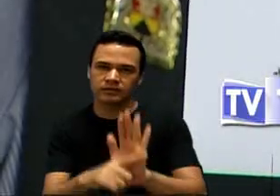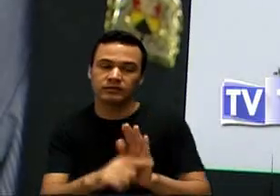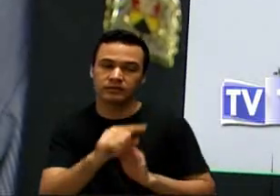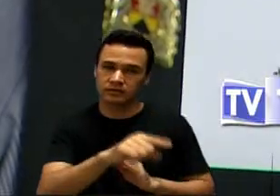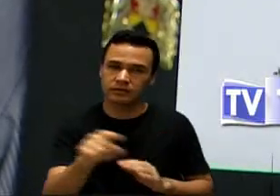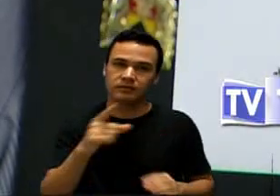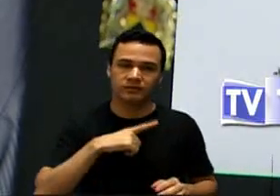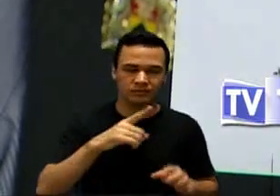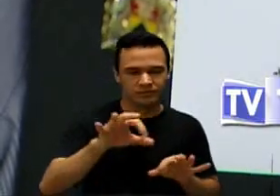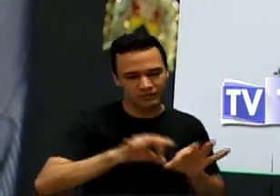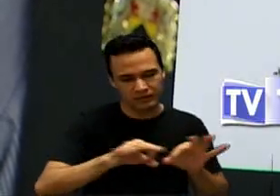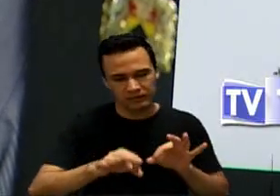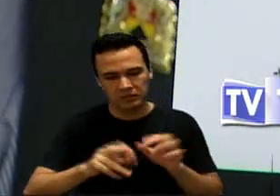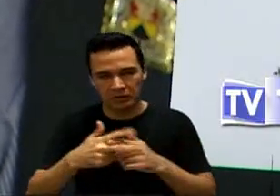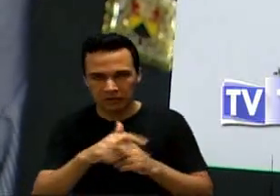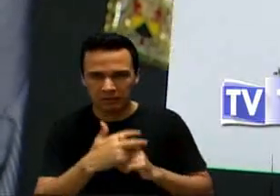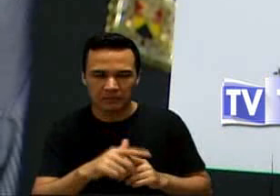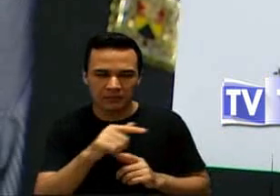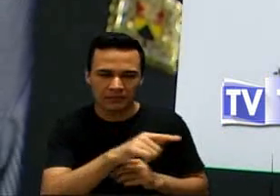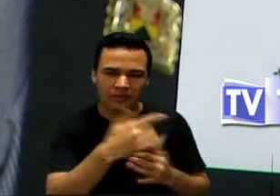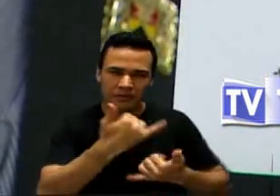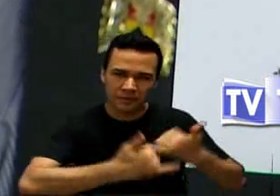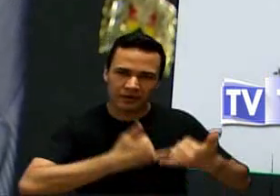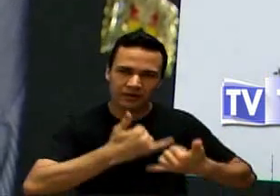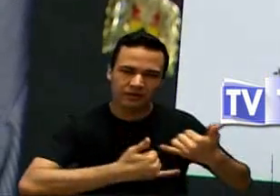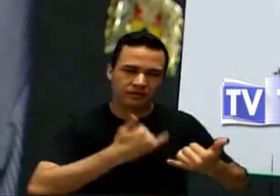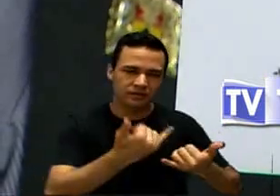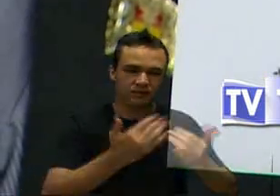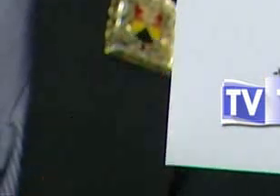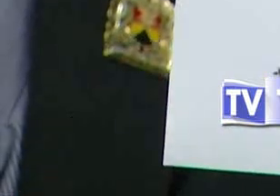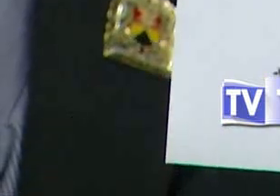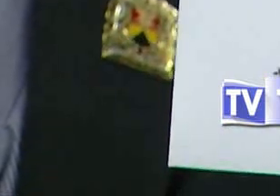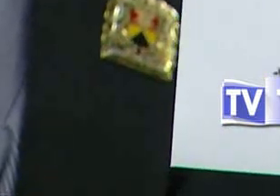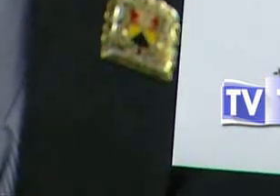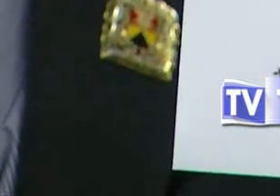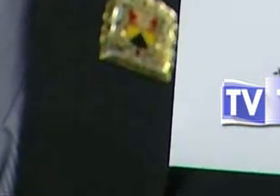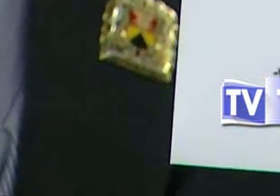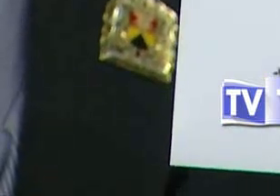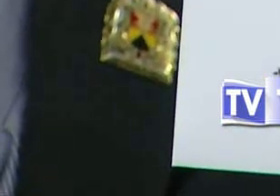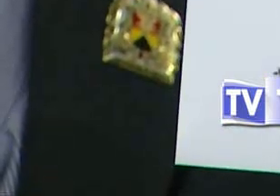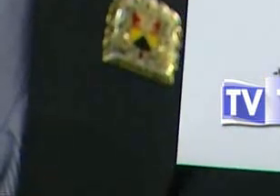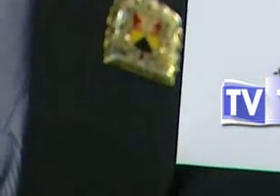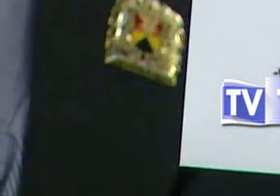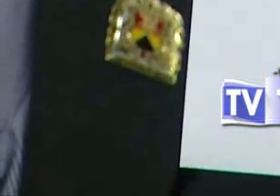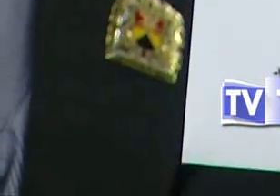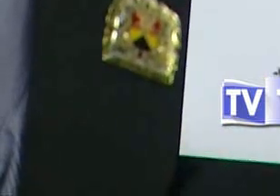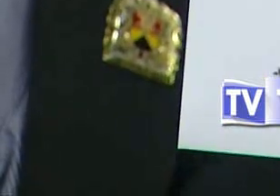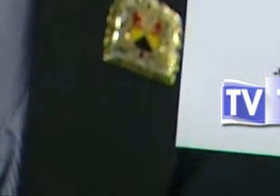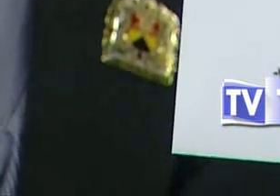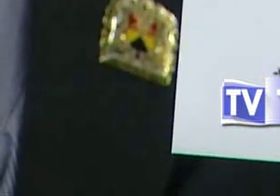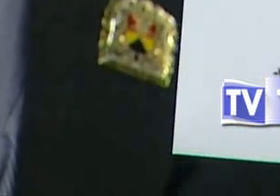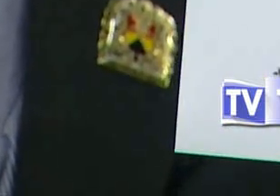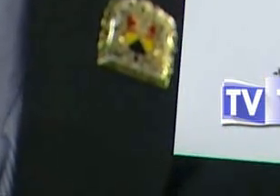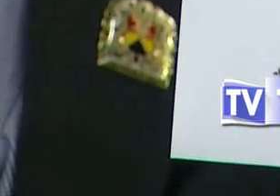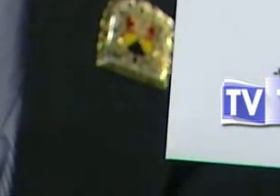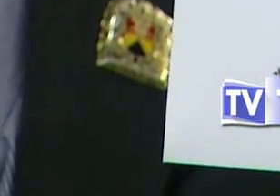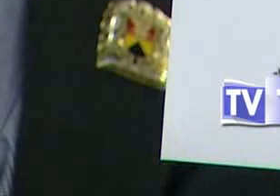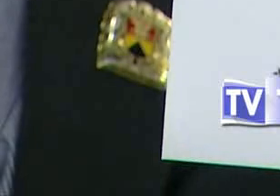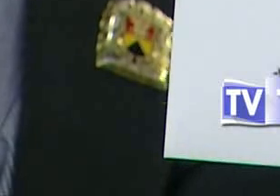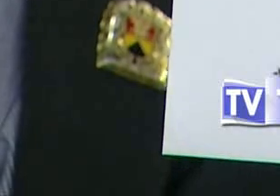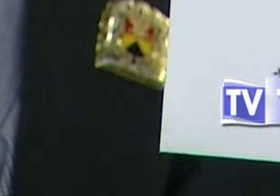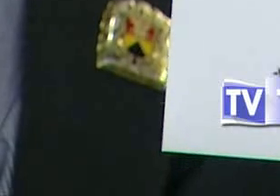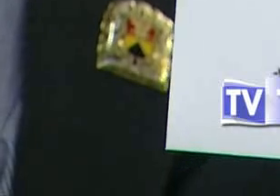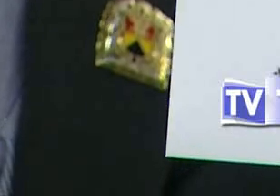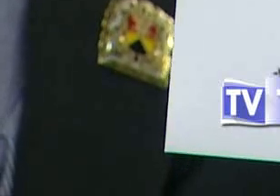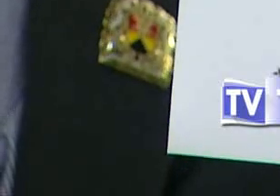manualmente faz esses brinquedos com pneus nas escolas. Ele que é professor também, funcionário público. Parabéns, Deus abençoe,